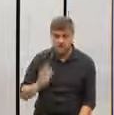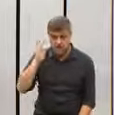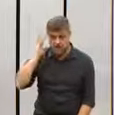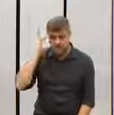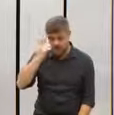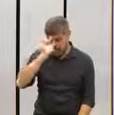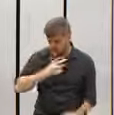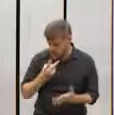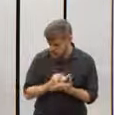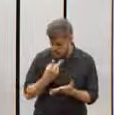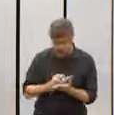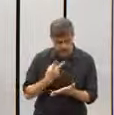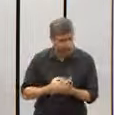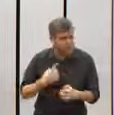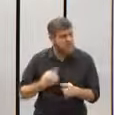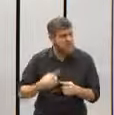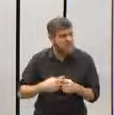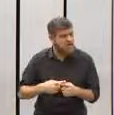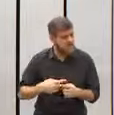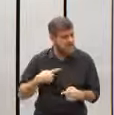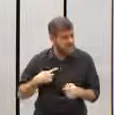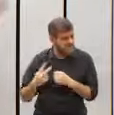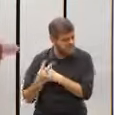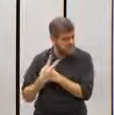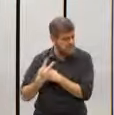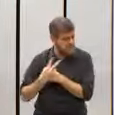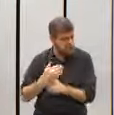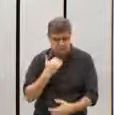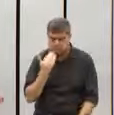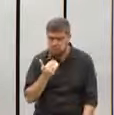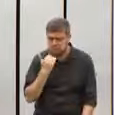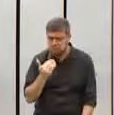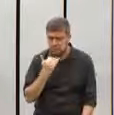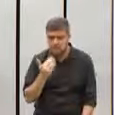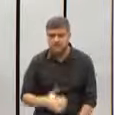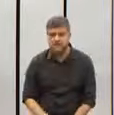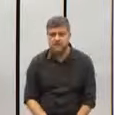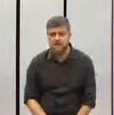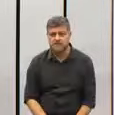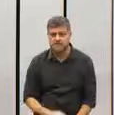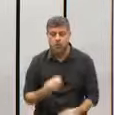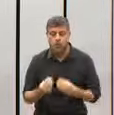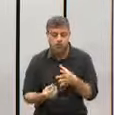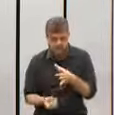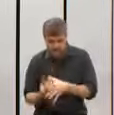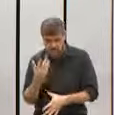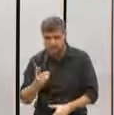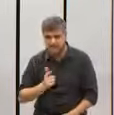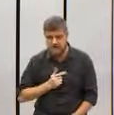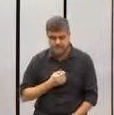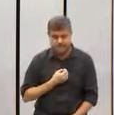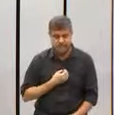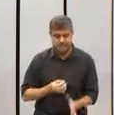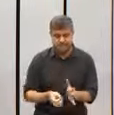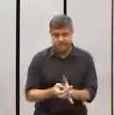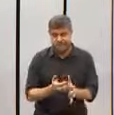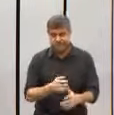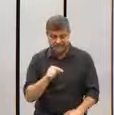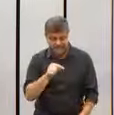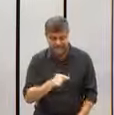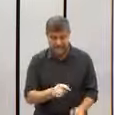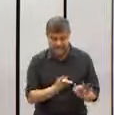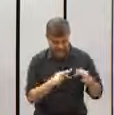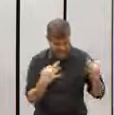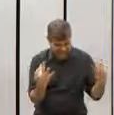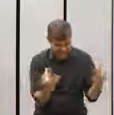ela fez alguma coisa, ela não entende que ela está sendo protegida e que alguém fez alguma coisa para ela. Até porque muitas delas é um círculo ali